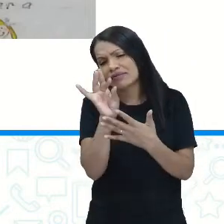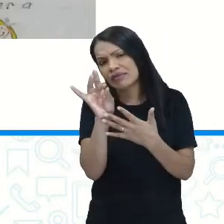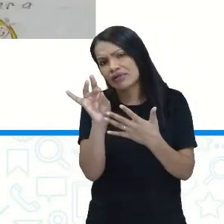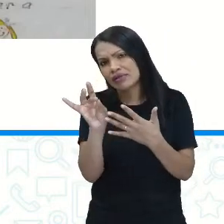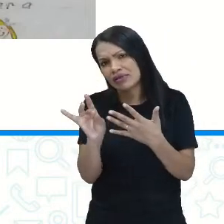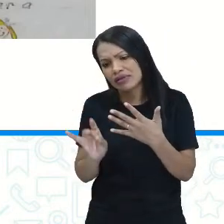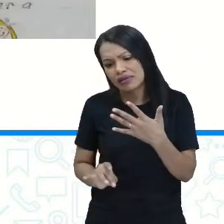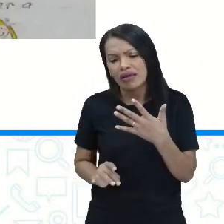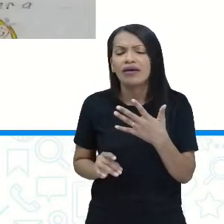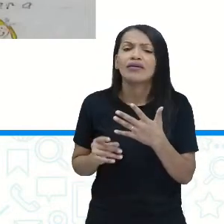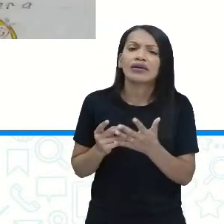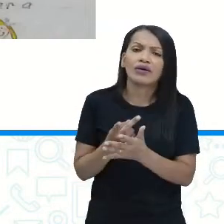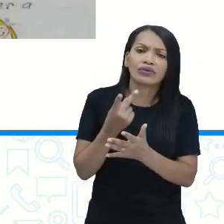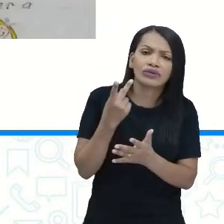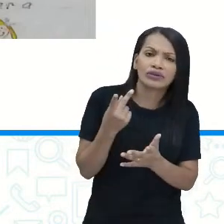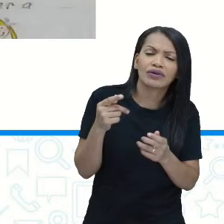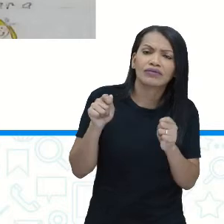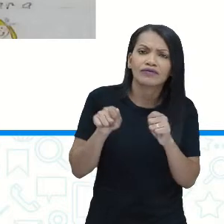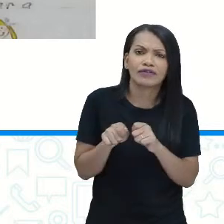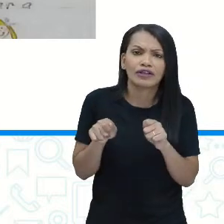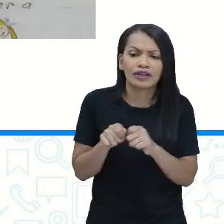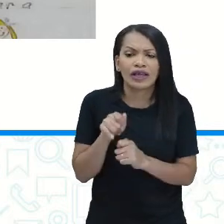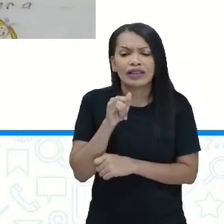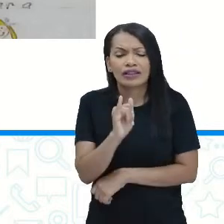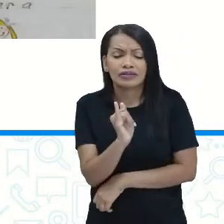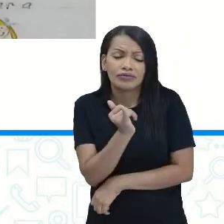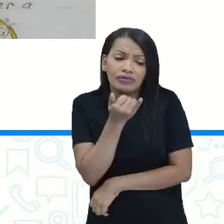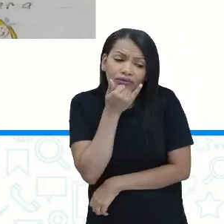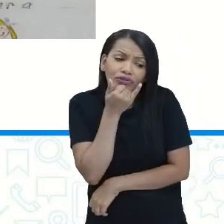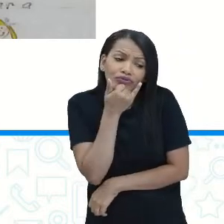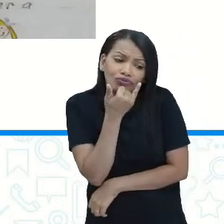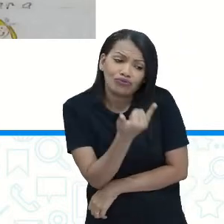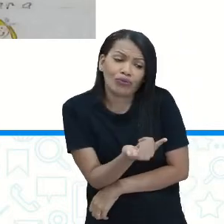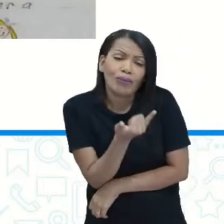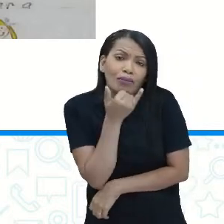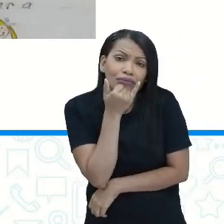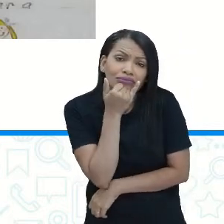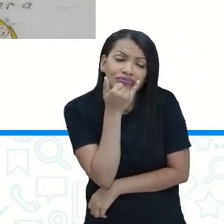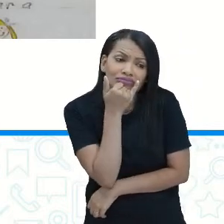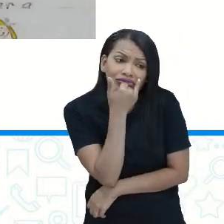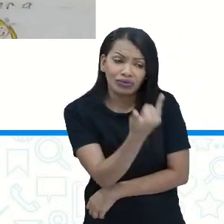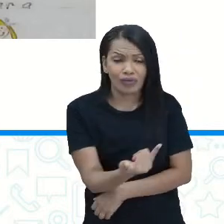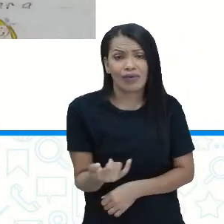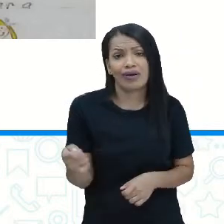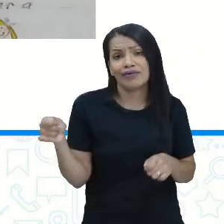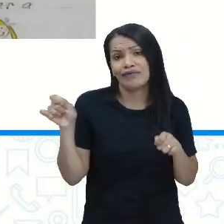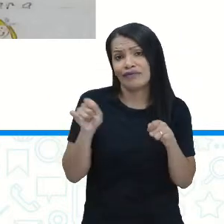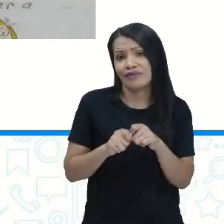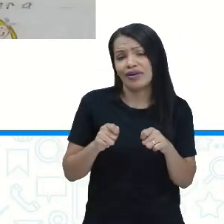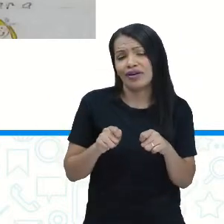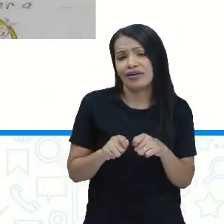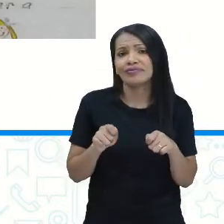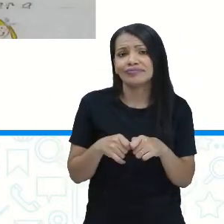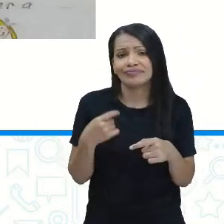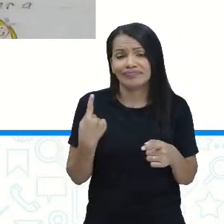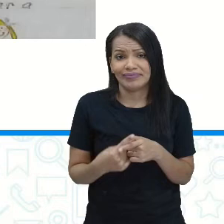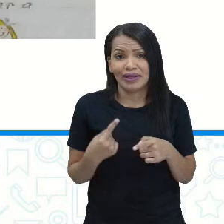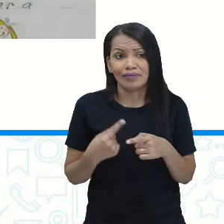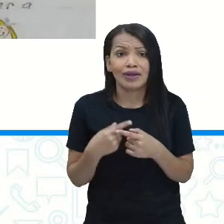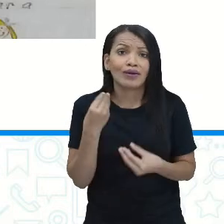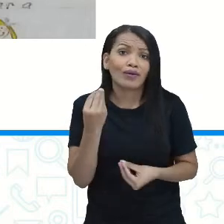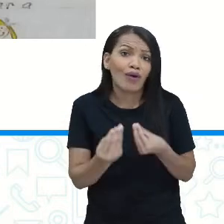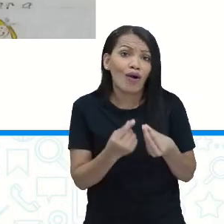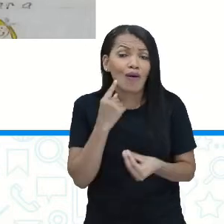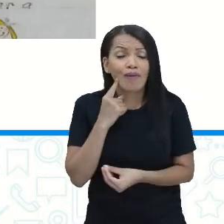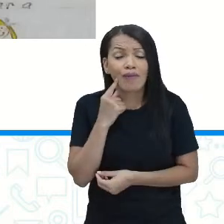não é? Tudo que ela fez, disse que sentia muito o que ela havia feito, não é? Contou também a reação da